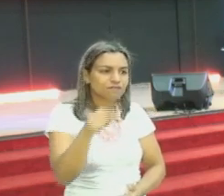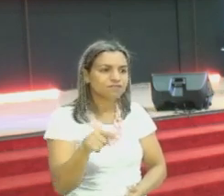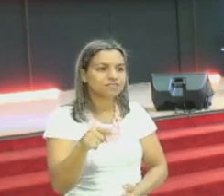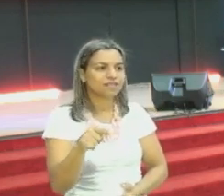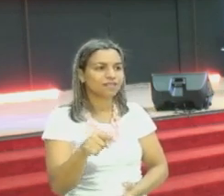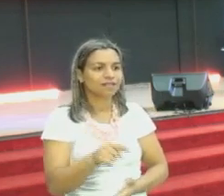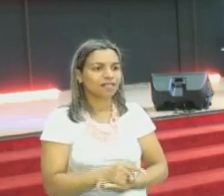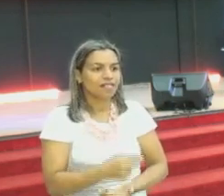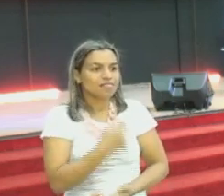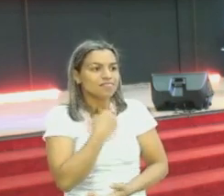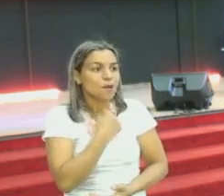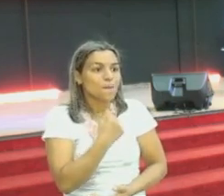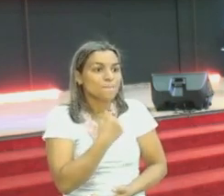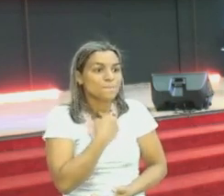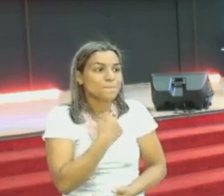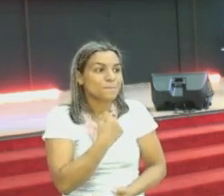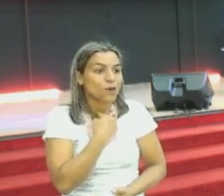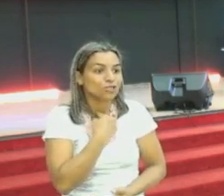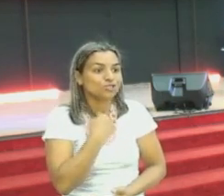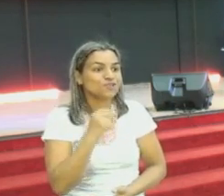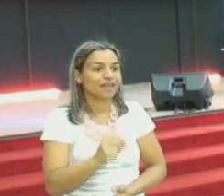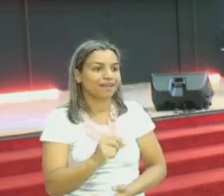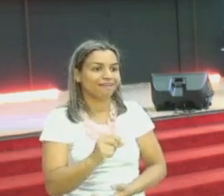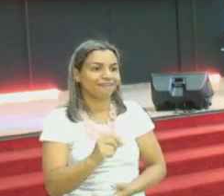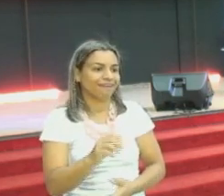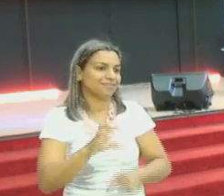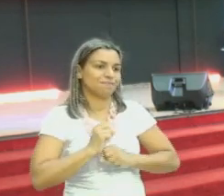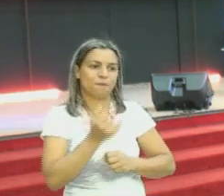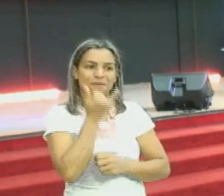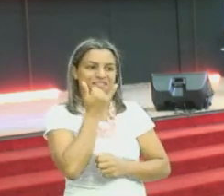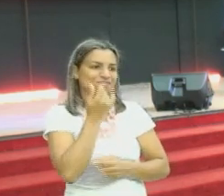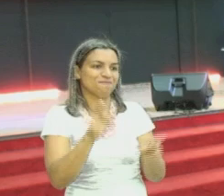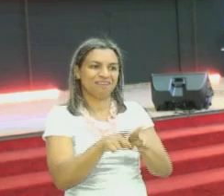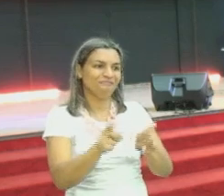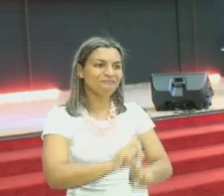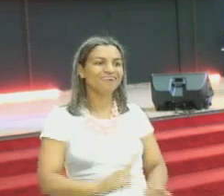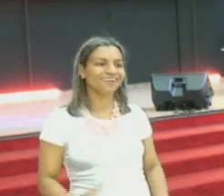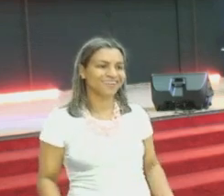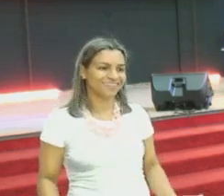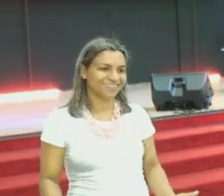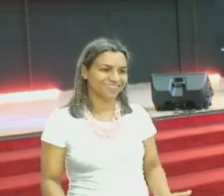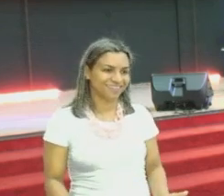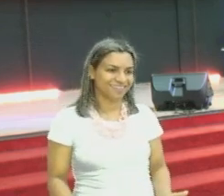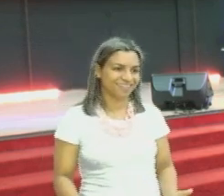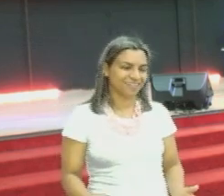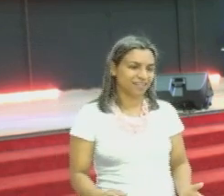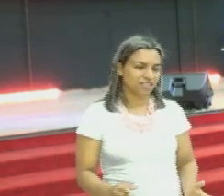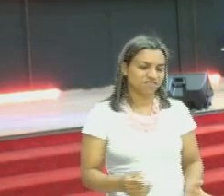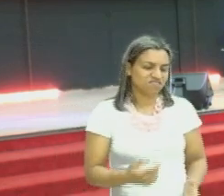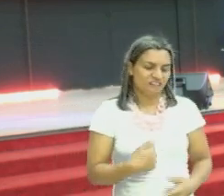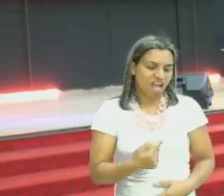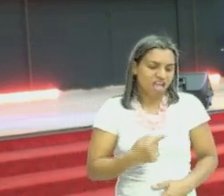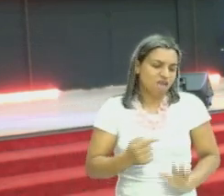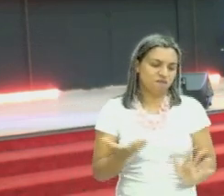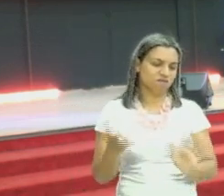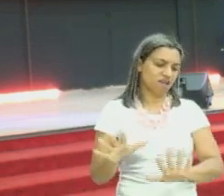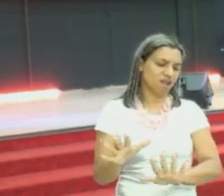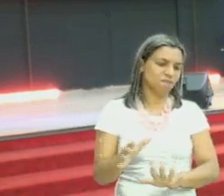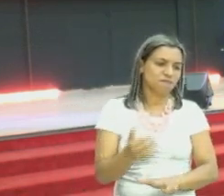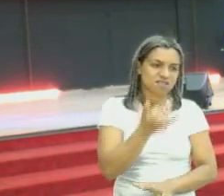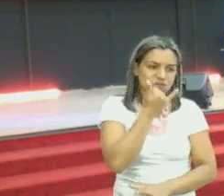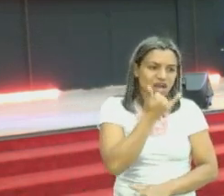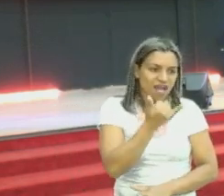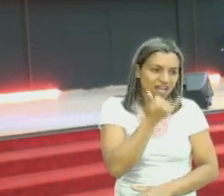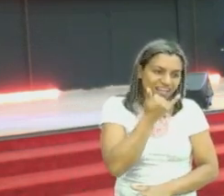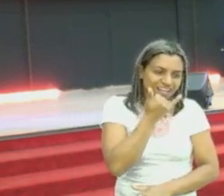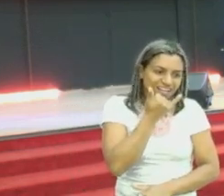não pode ser perdoado. Quando você resiste perdoar e quando você